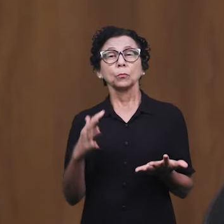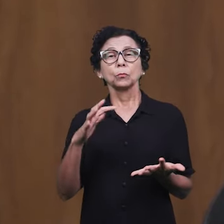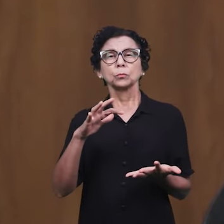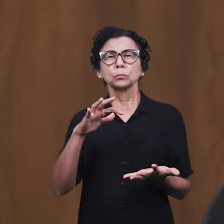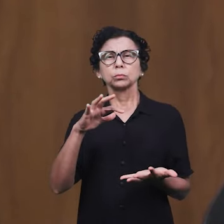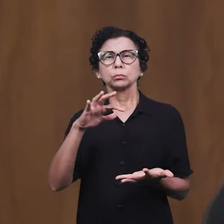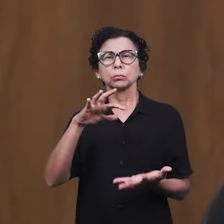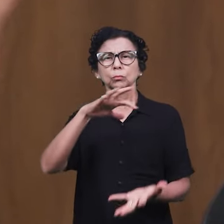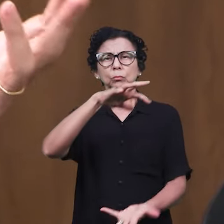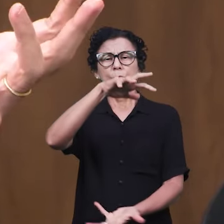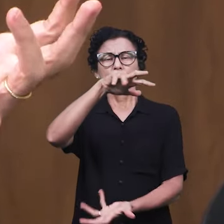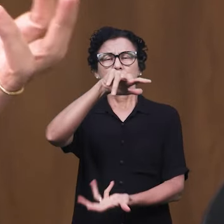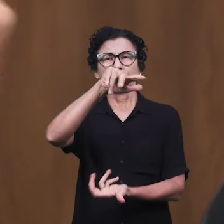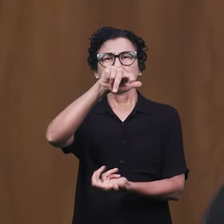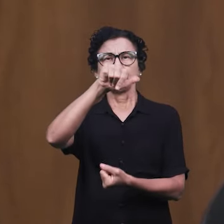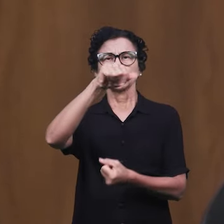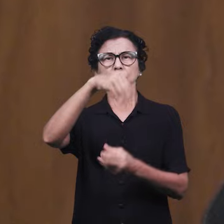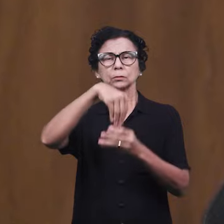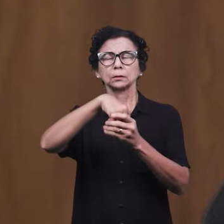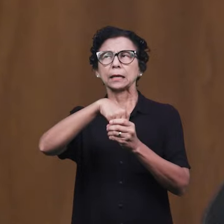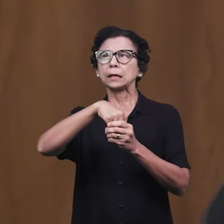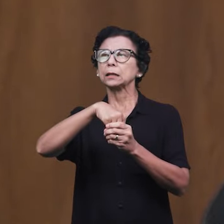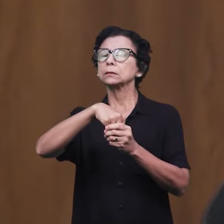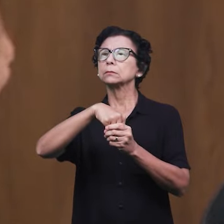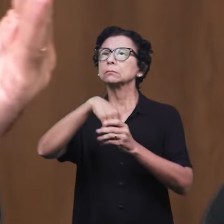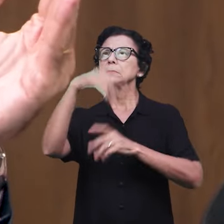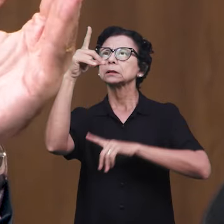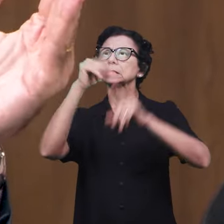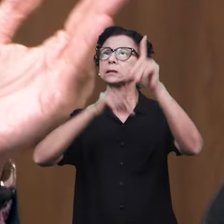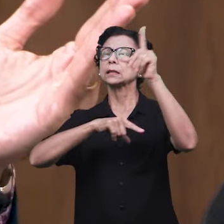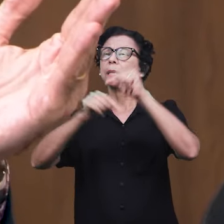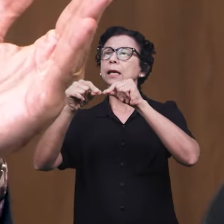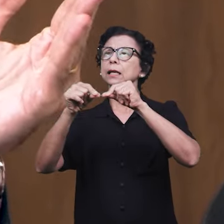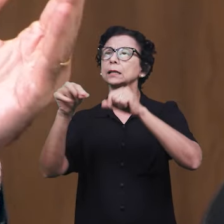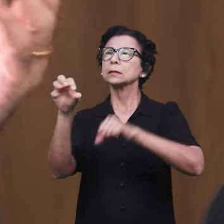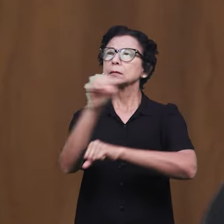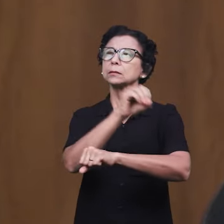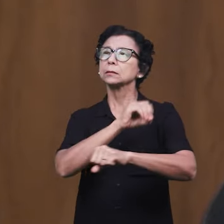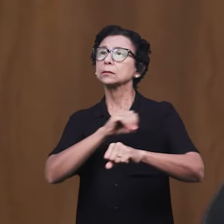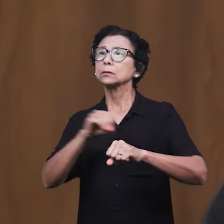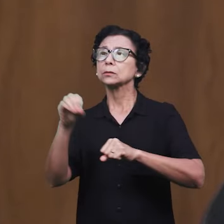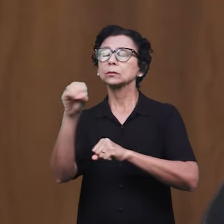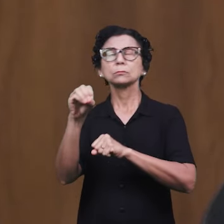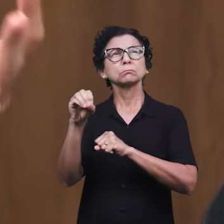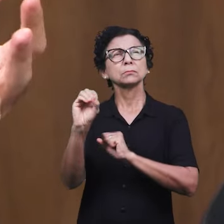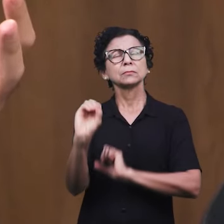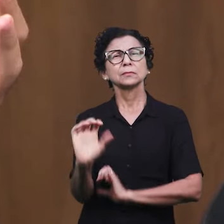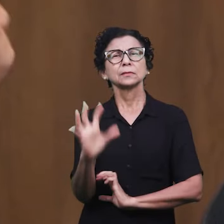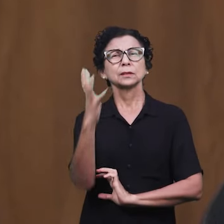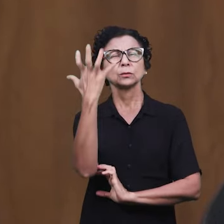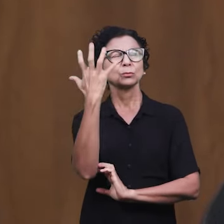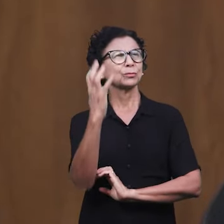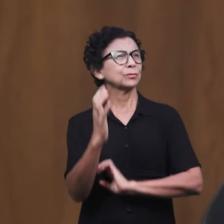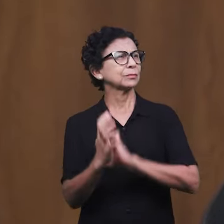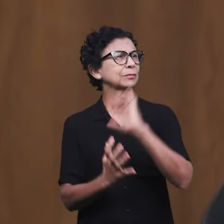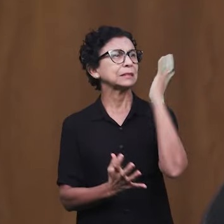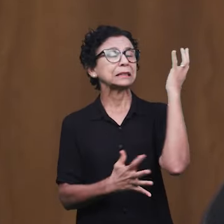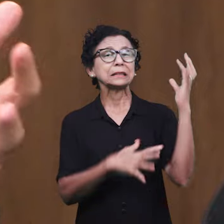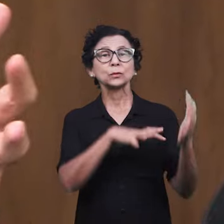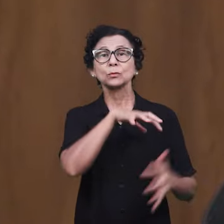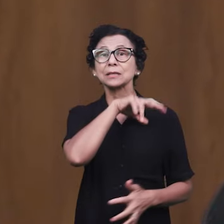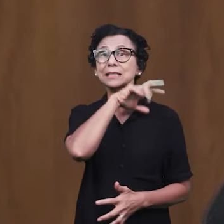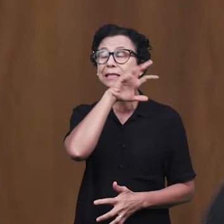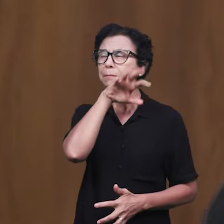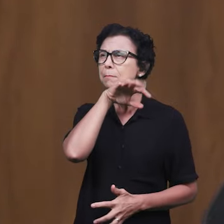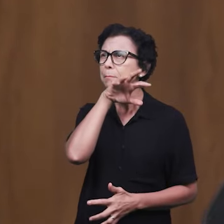das estrelas, dos planetas, a complexidade que existe na natureza, das relações entre os seres vivos, no